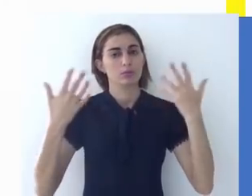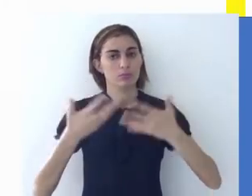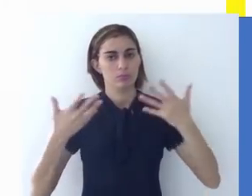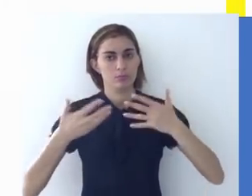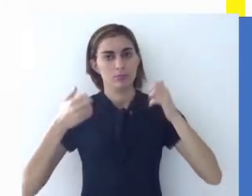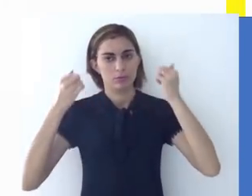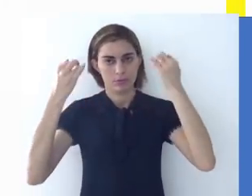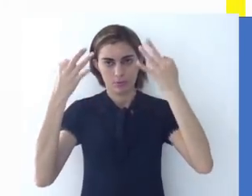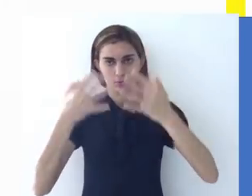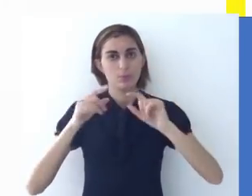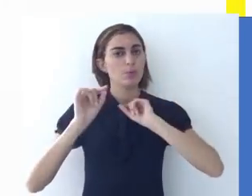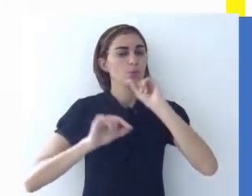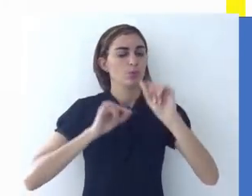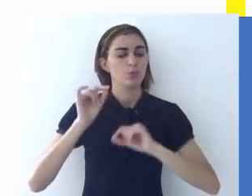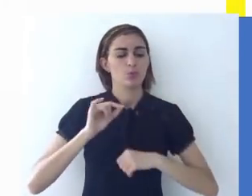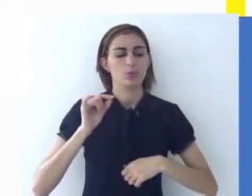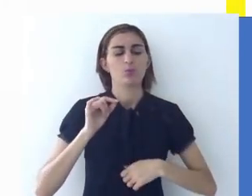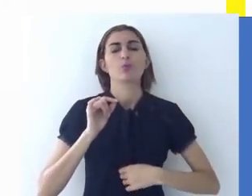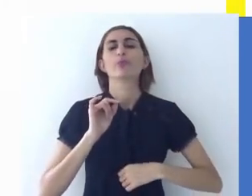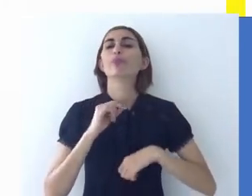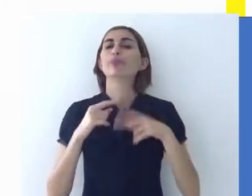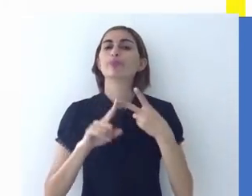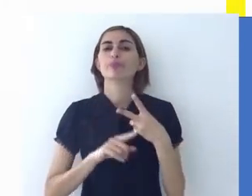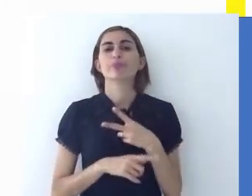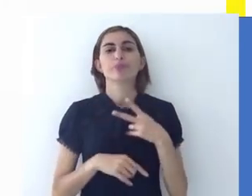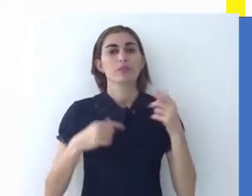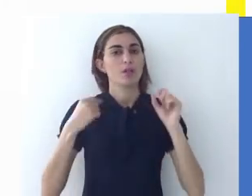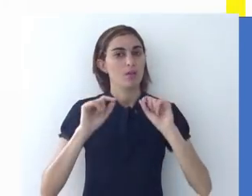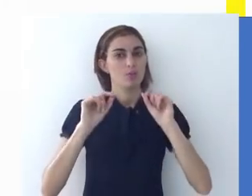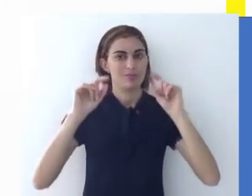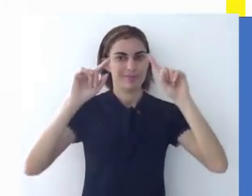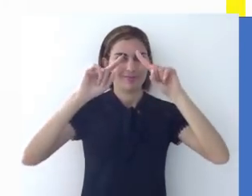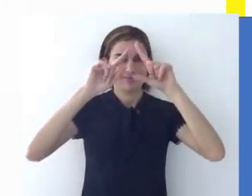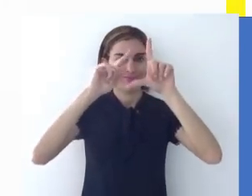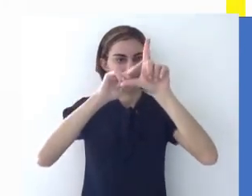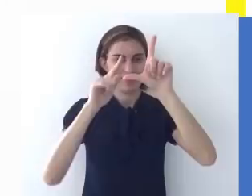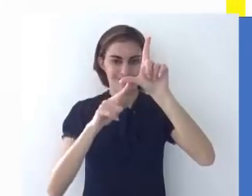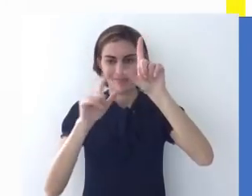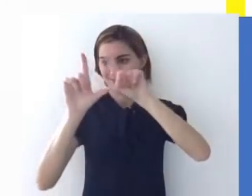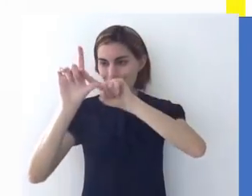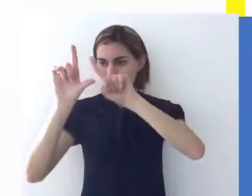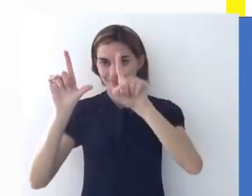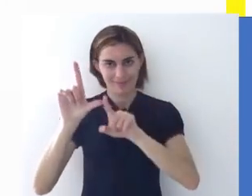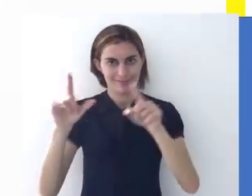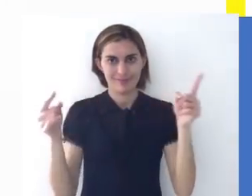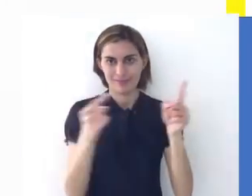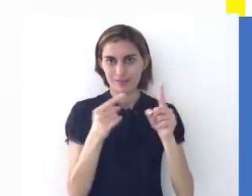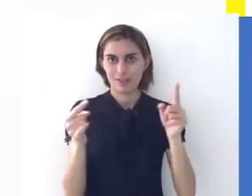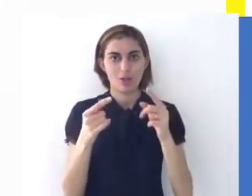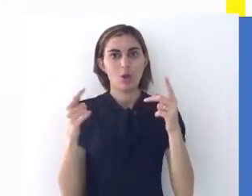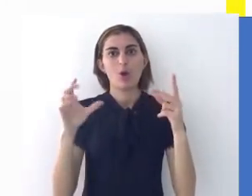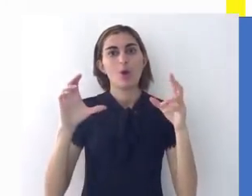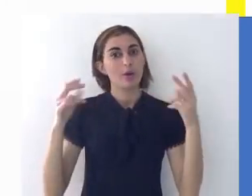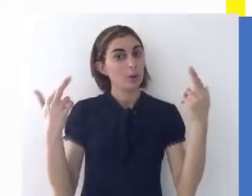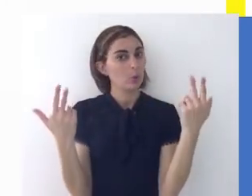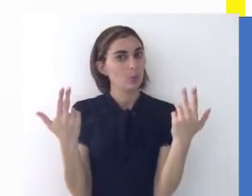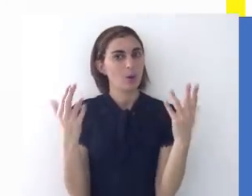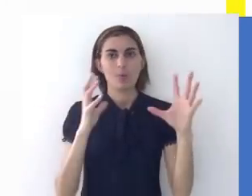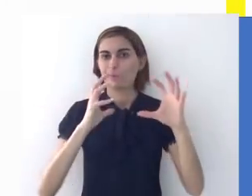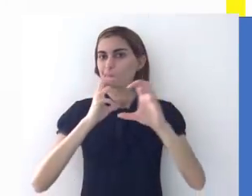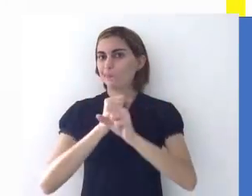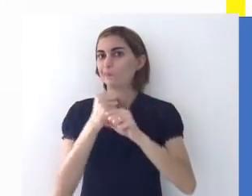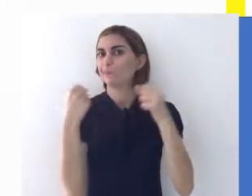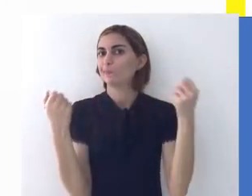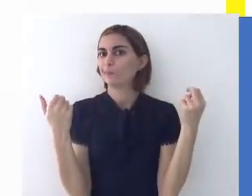A segunda propriedade agora vai dizer o que sobre os paralelogramos? que os ângulos opostos de